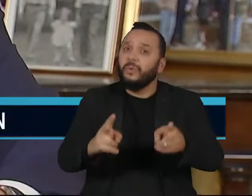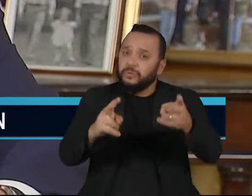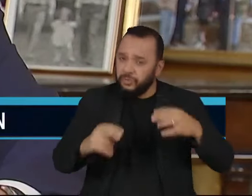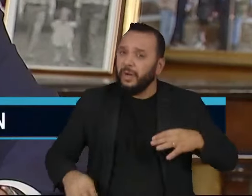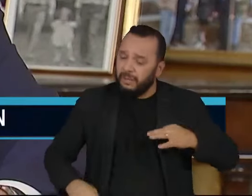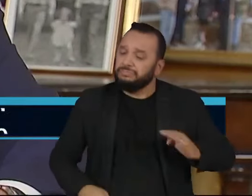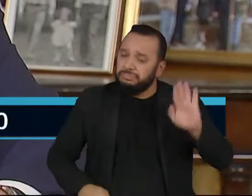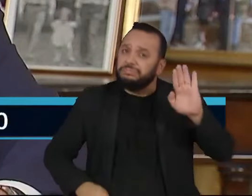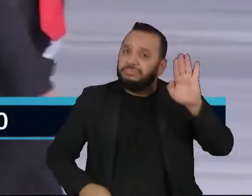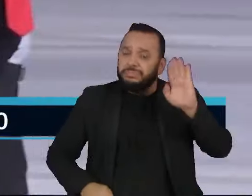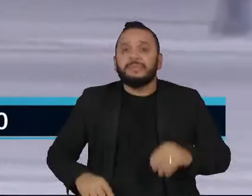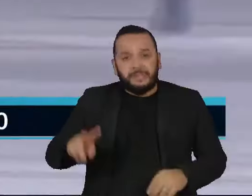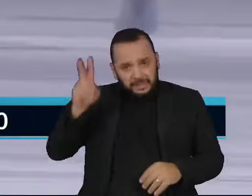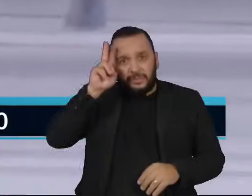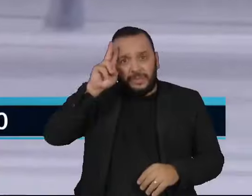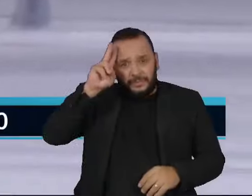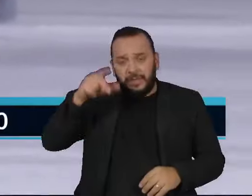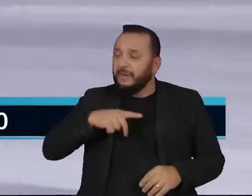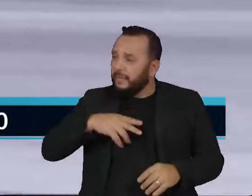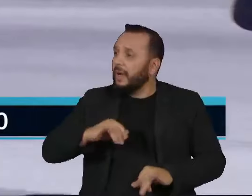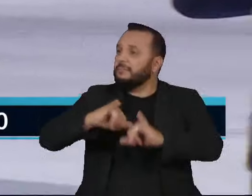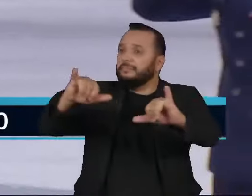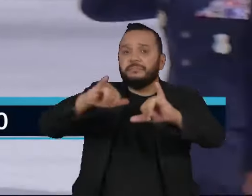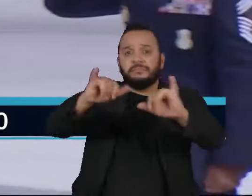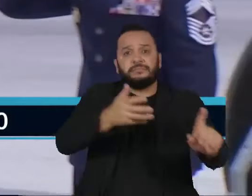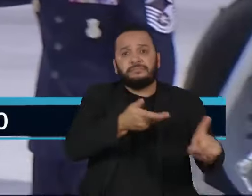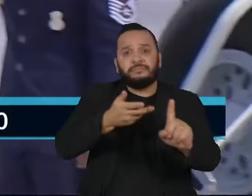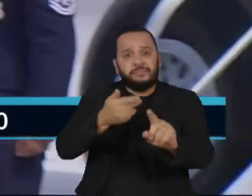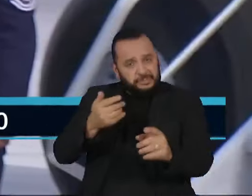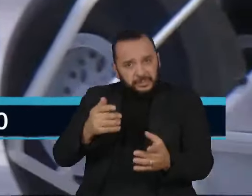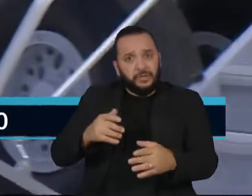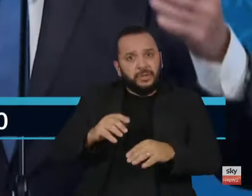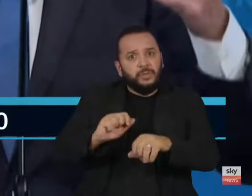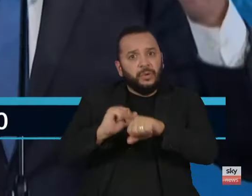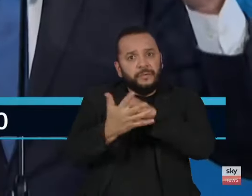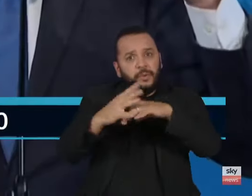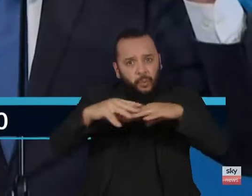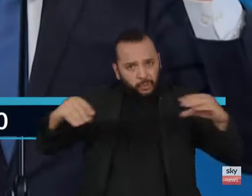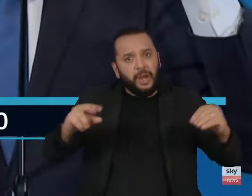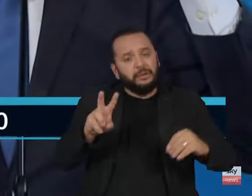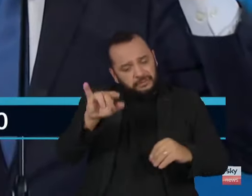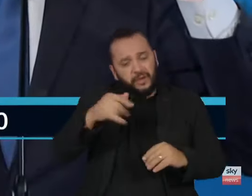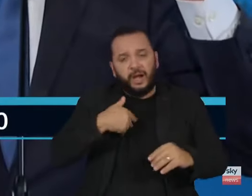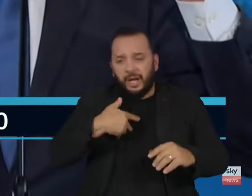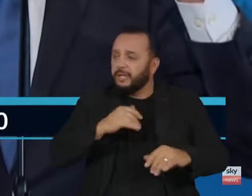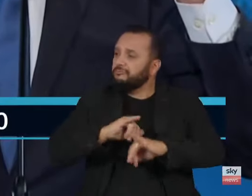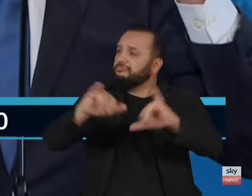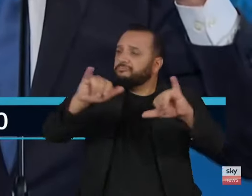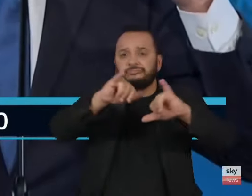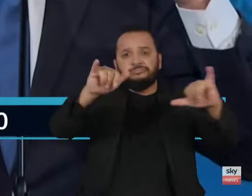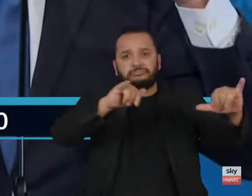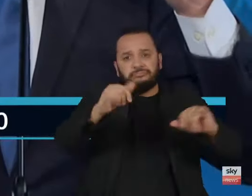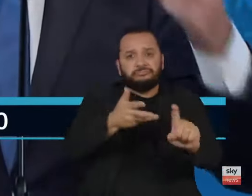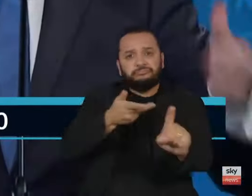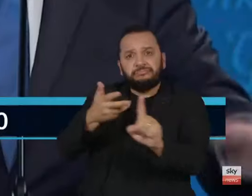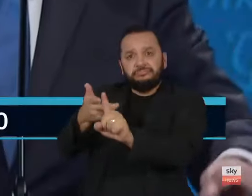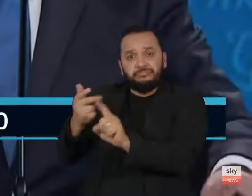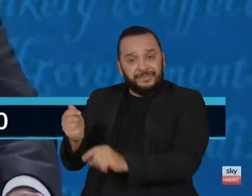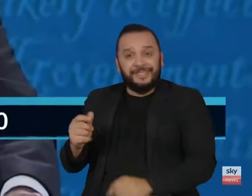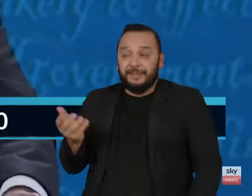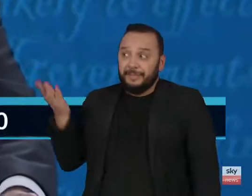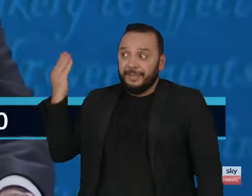fazer campanha na segunda, após período de recuperação da Covid-19. Desde o fatídico debate no final do mês